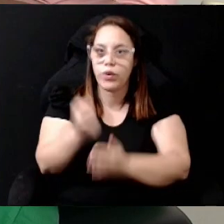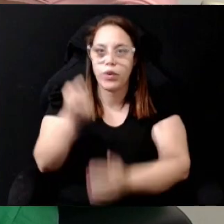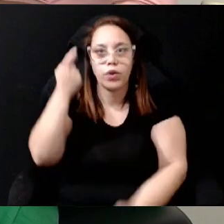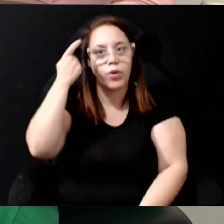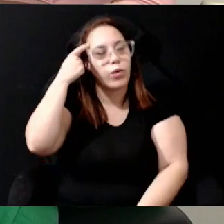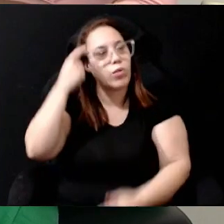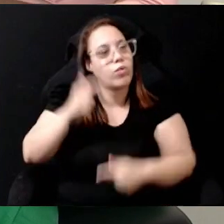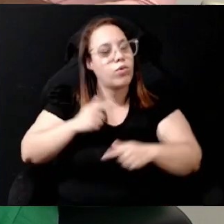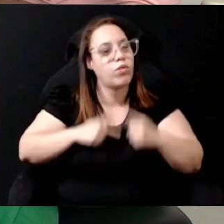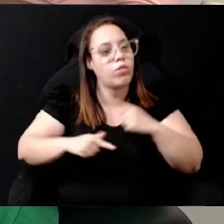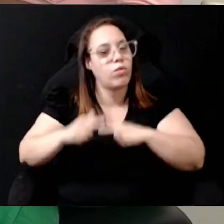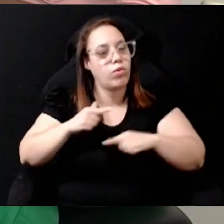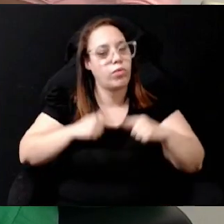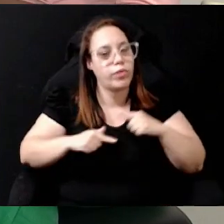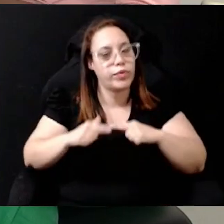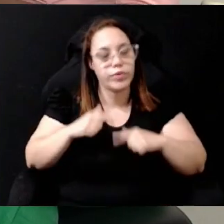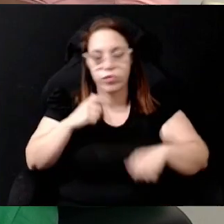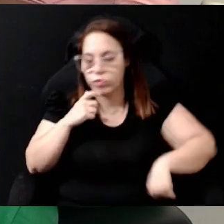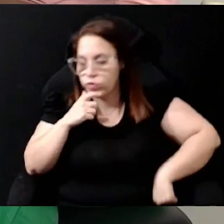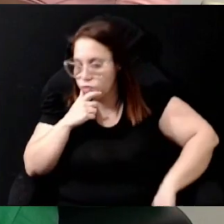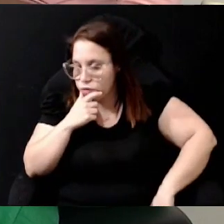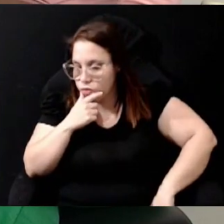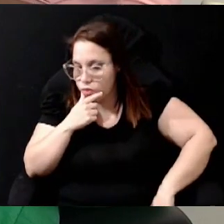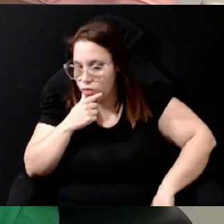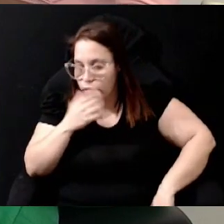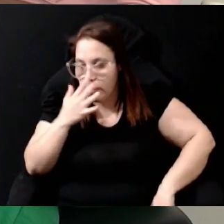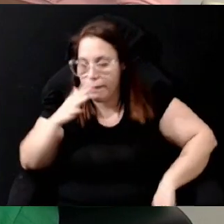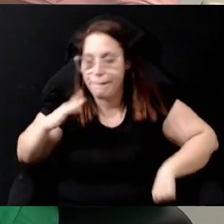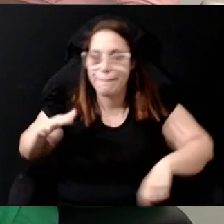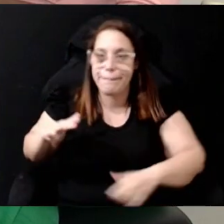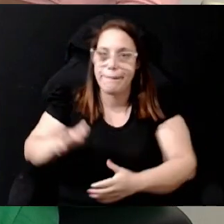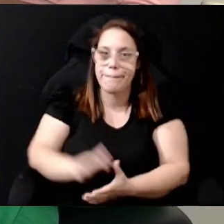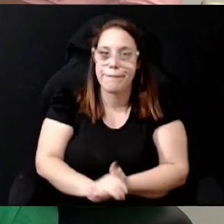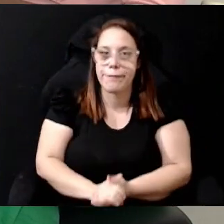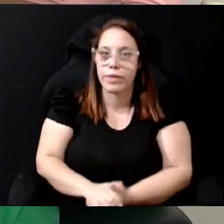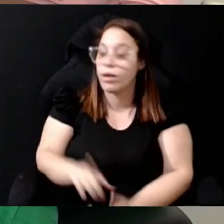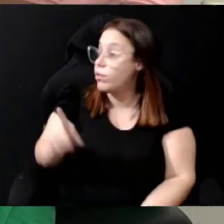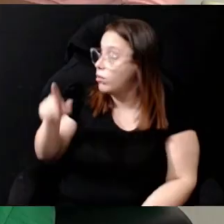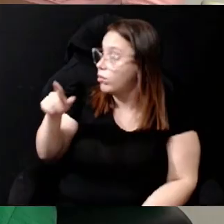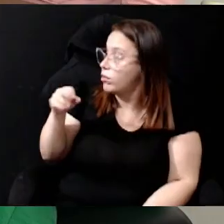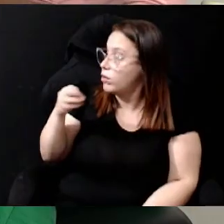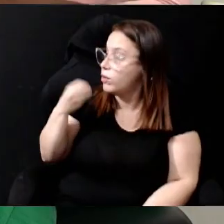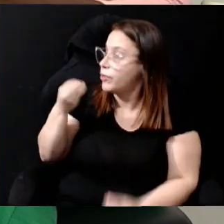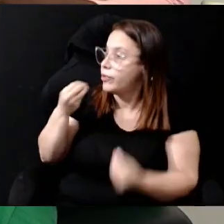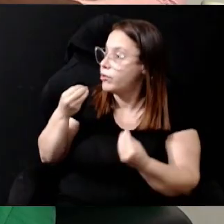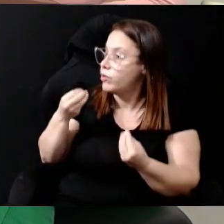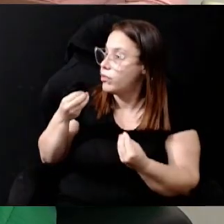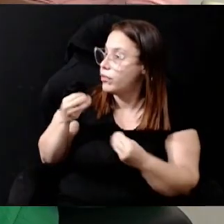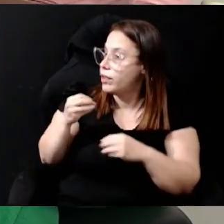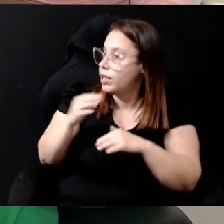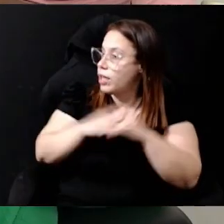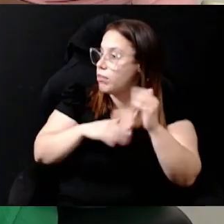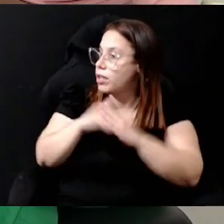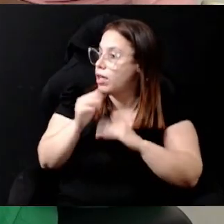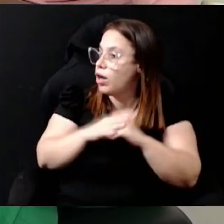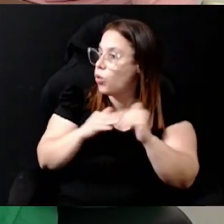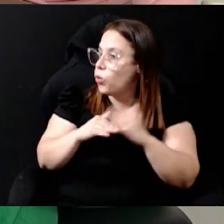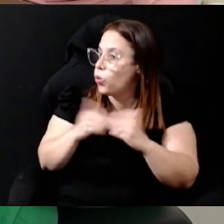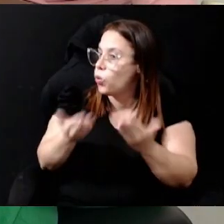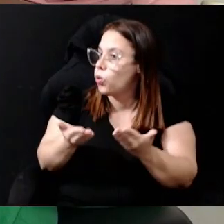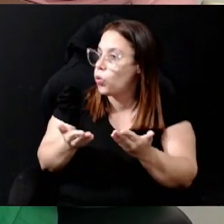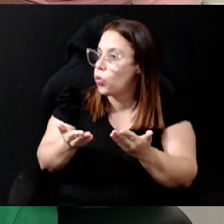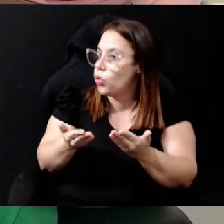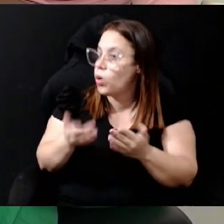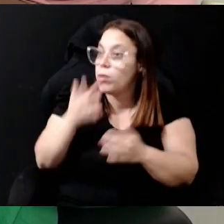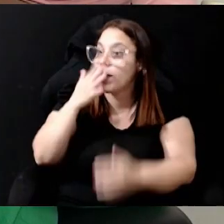conversar com gestores, pensamos nos materiais que a gente pode comprar para as crianças, para trabalhar essa educação antirracista. Não, é interessante. Como que são esses